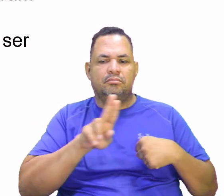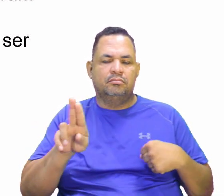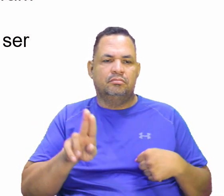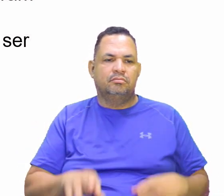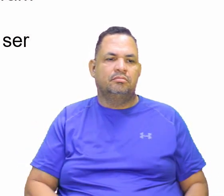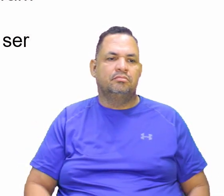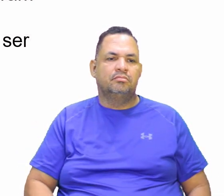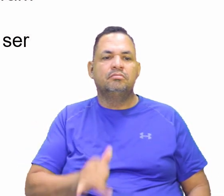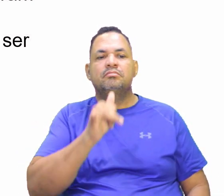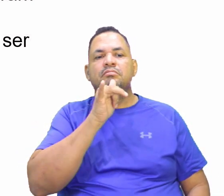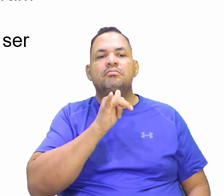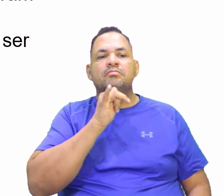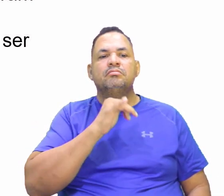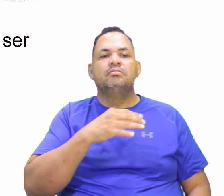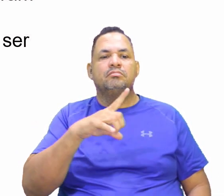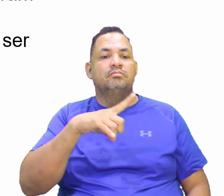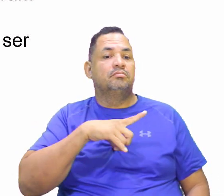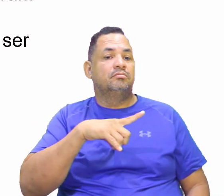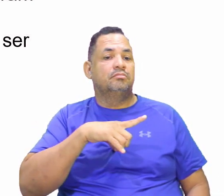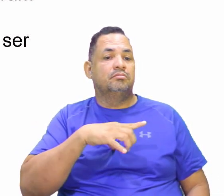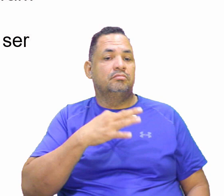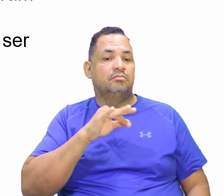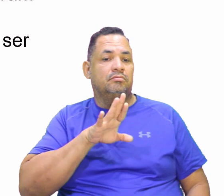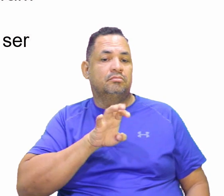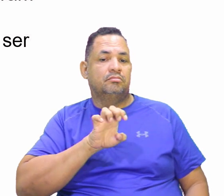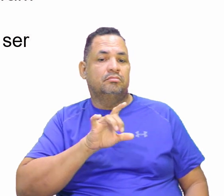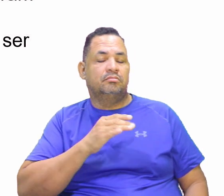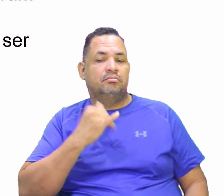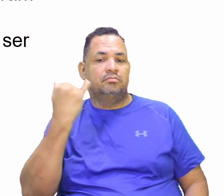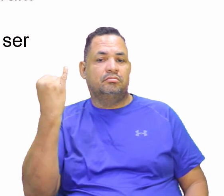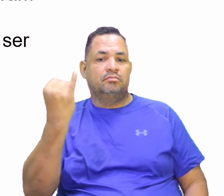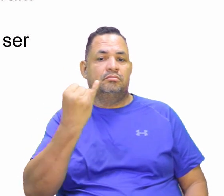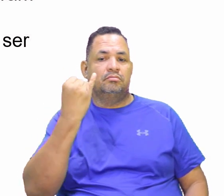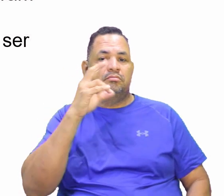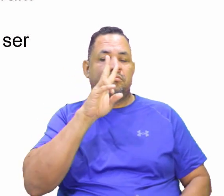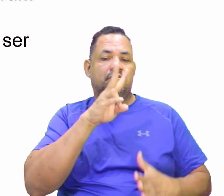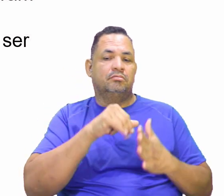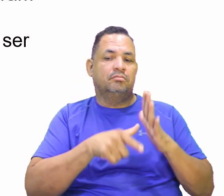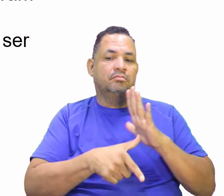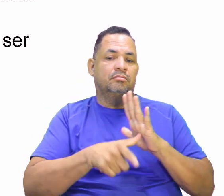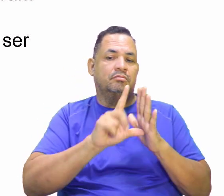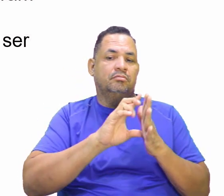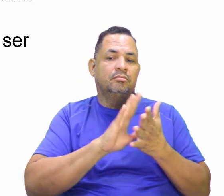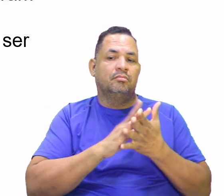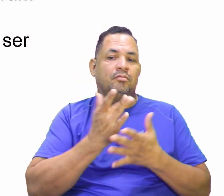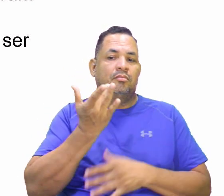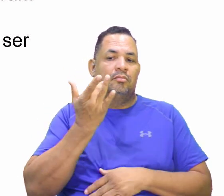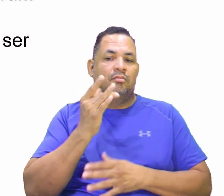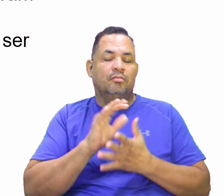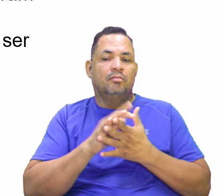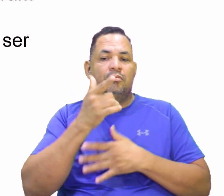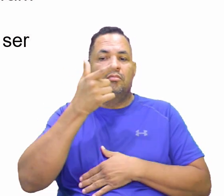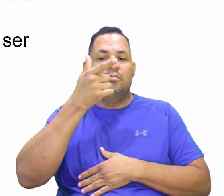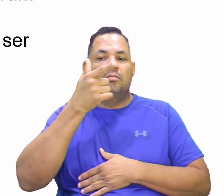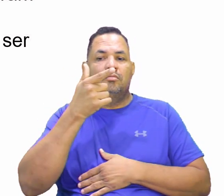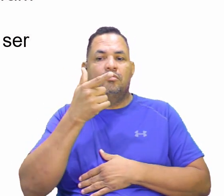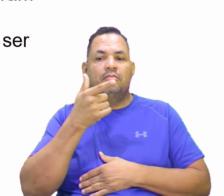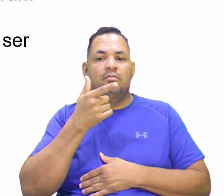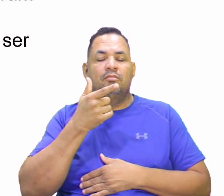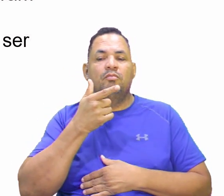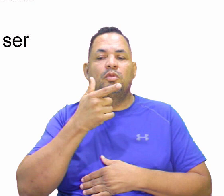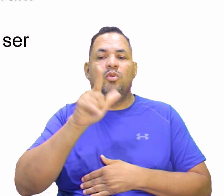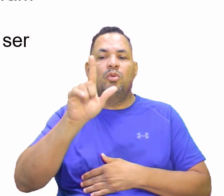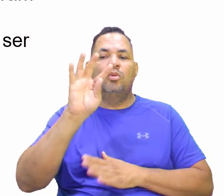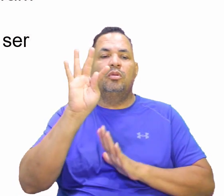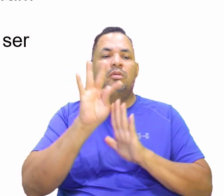pronominal. Exemplo. Ter-se-ia sido muito importante a leitura prévia de